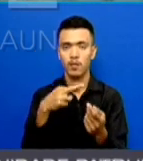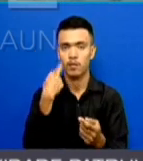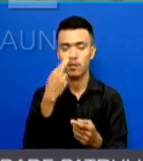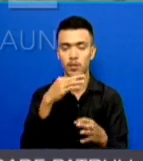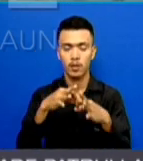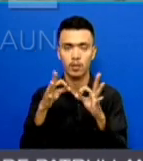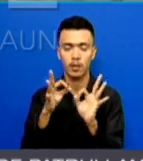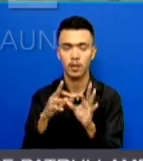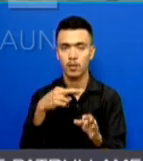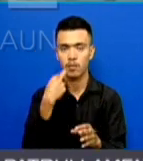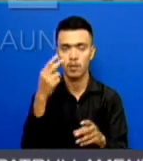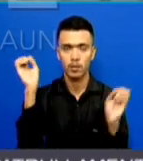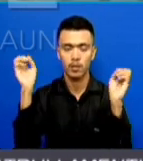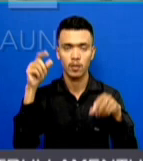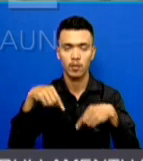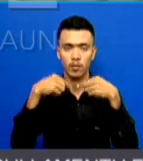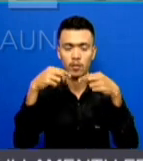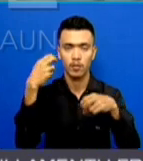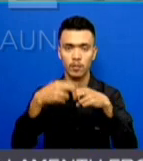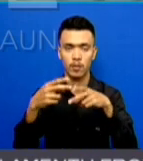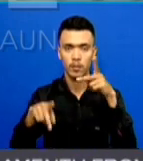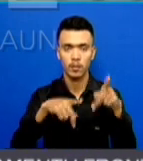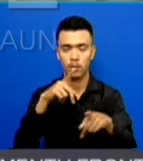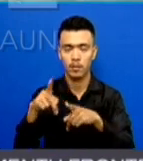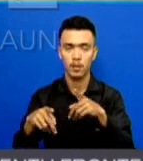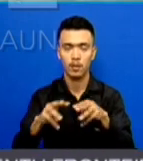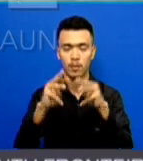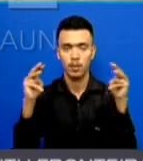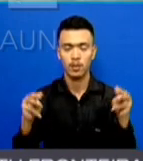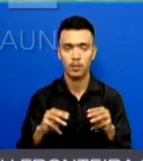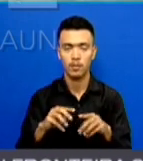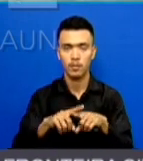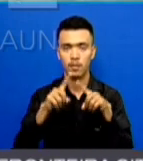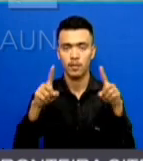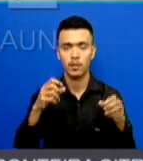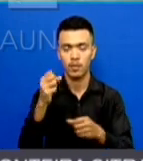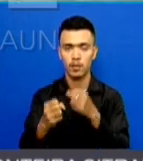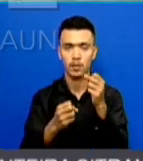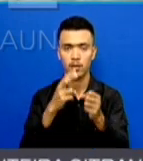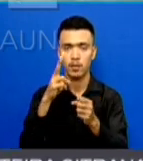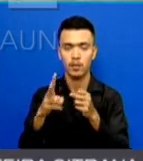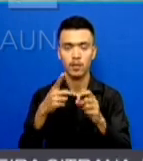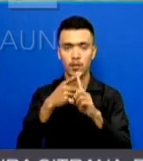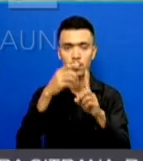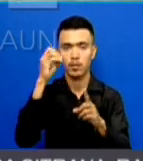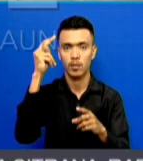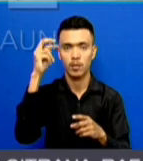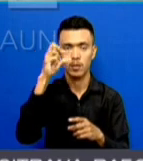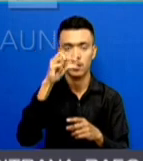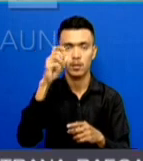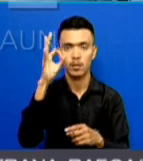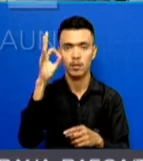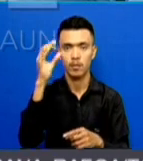e mercado, ou de lá for impacto para comunidade e a base. Mas que não é sociedade civil e Rússi ONG